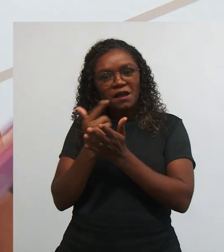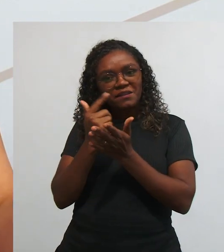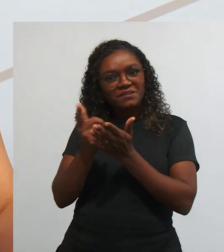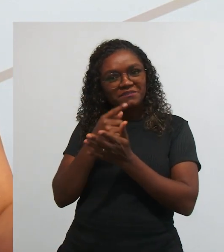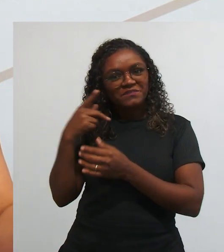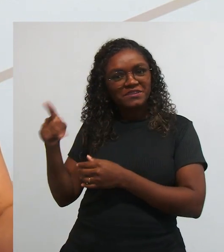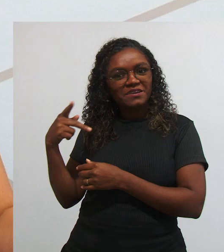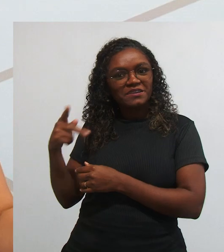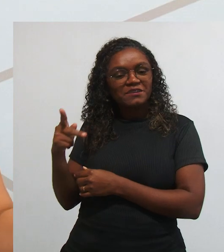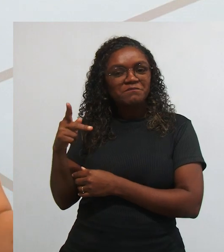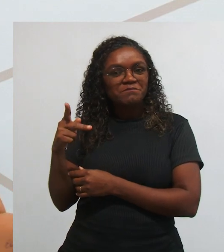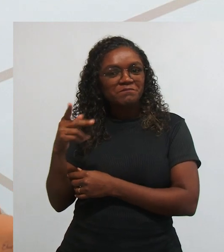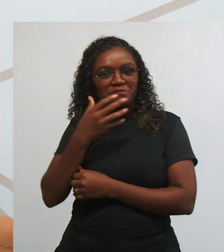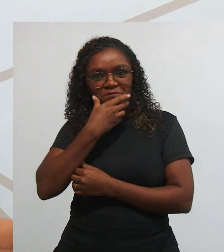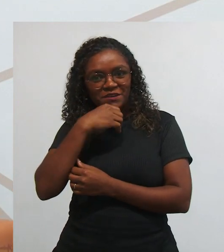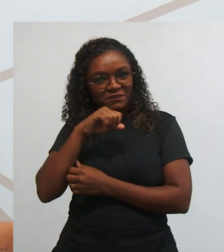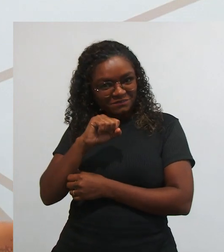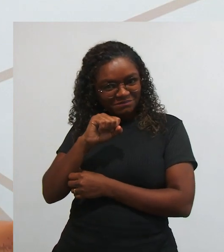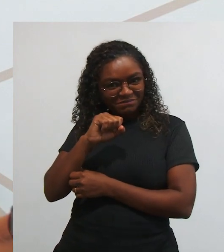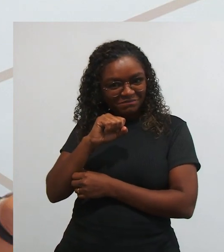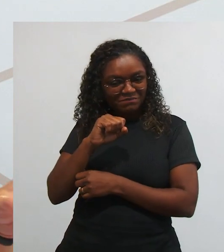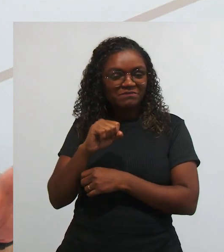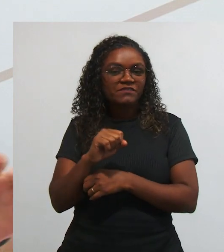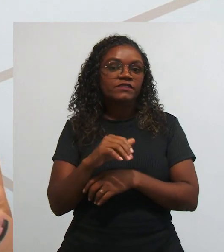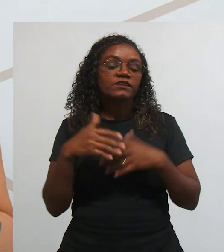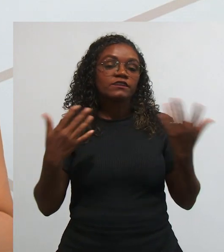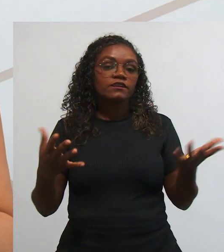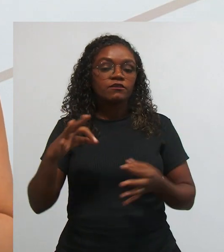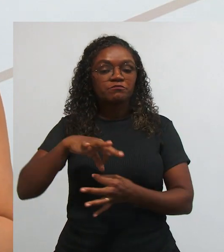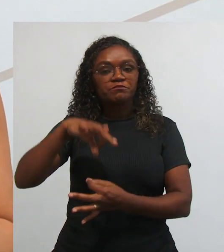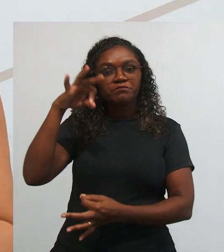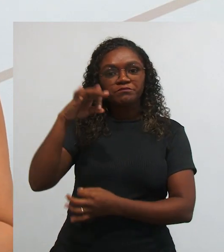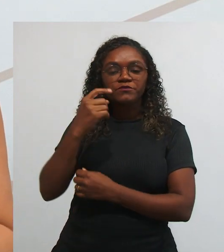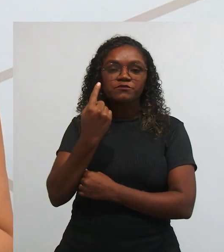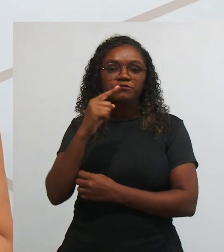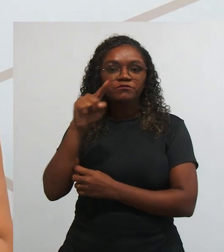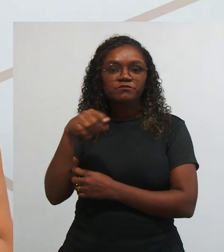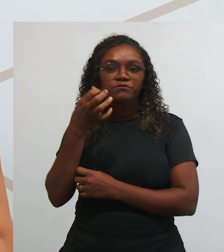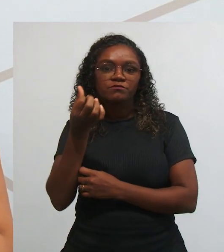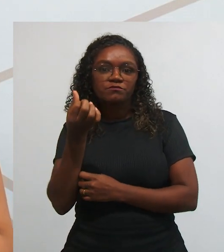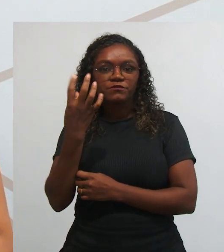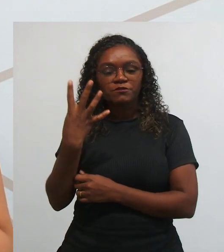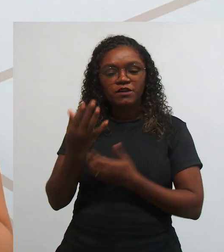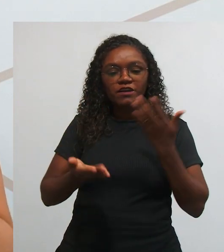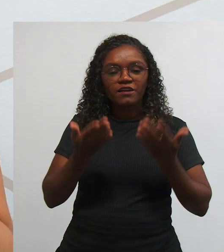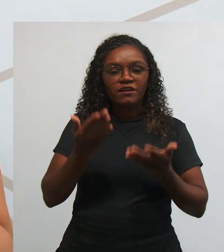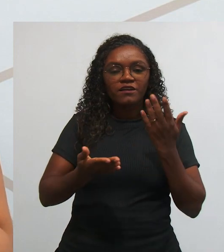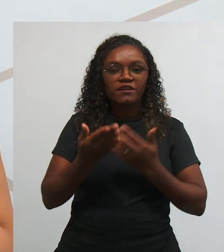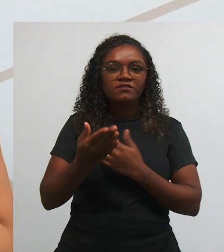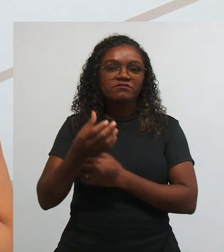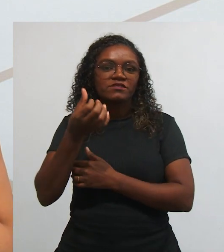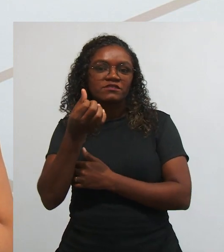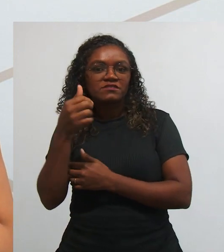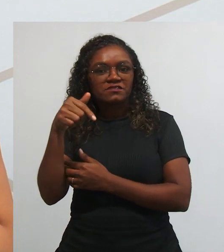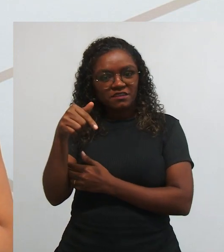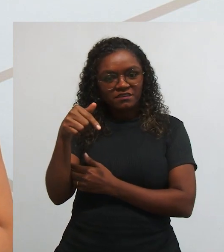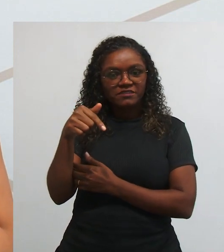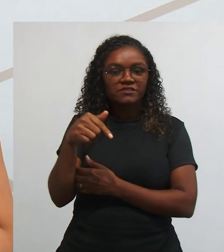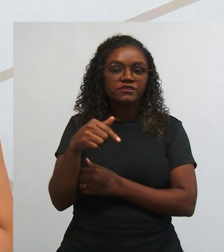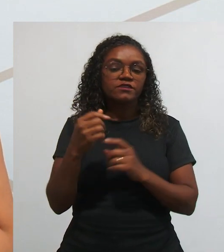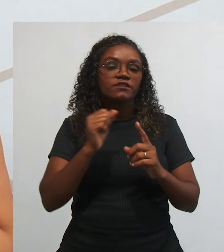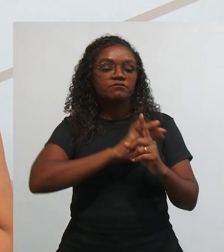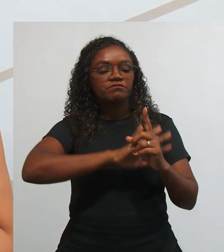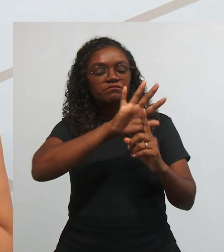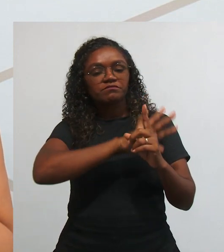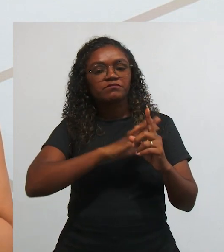livro. Tenho aproximadamente 1,64 m, 57 kg. Ao fundo está a plotagem dos